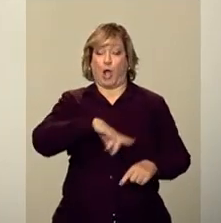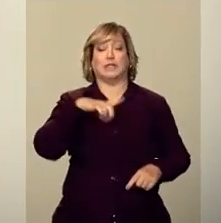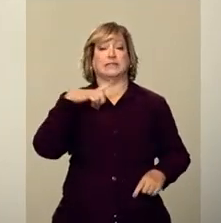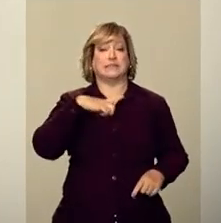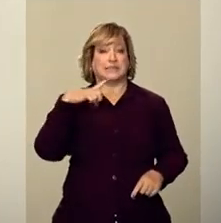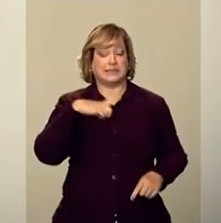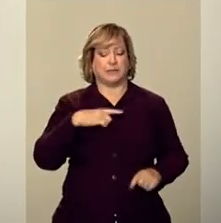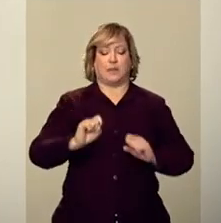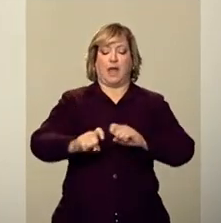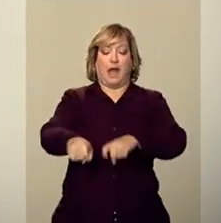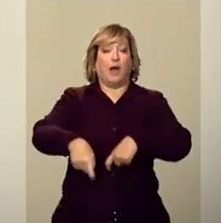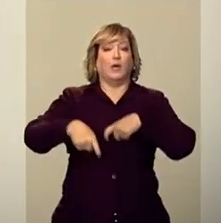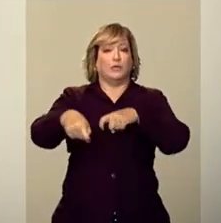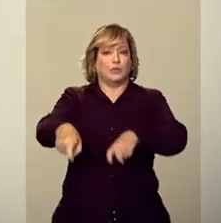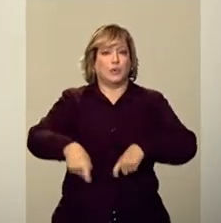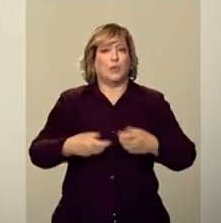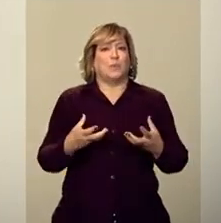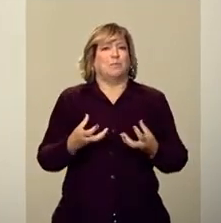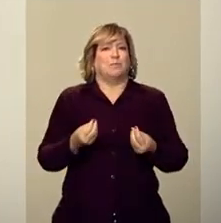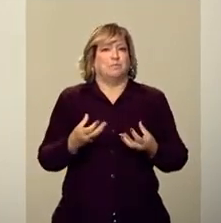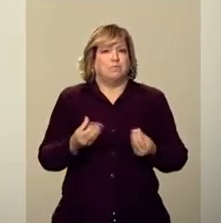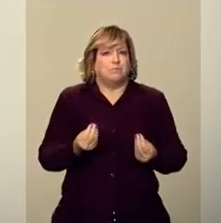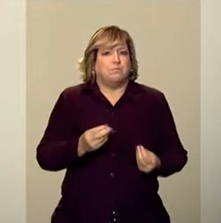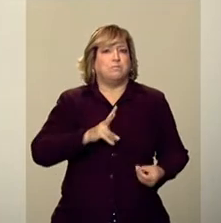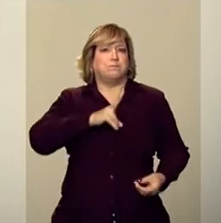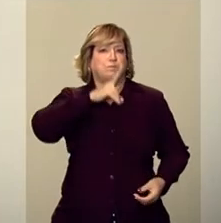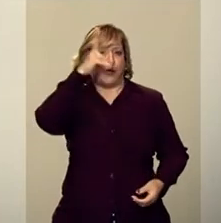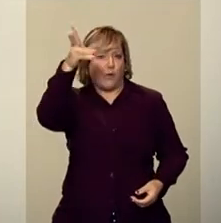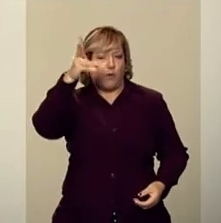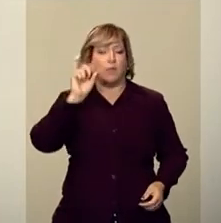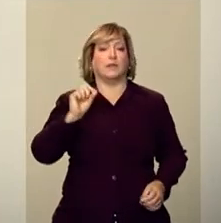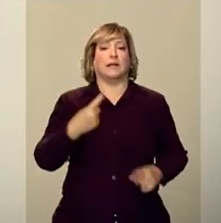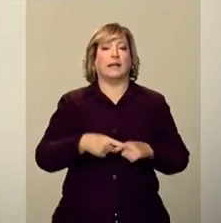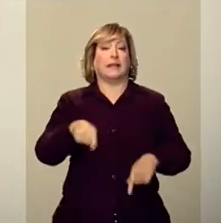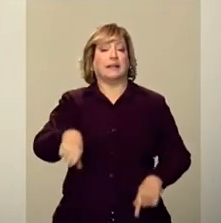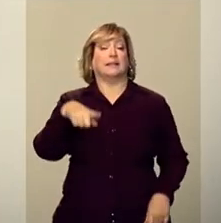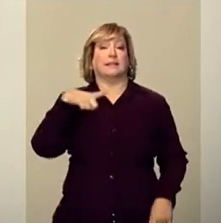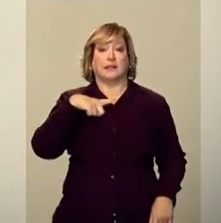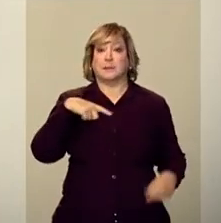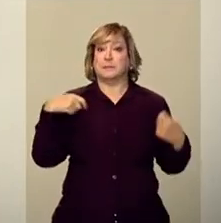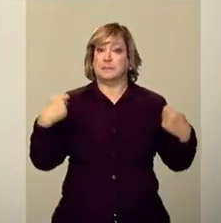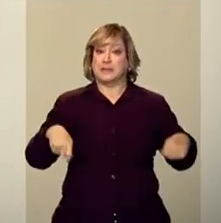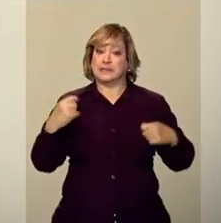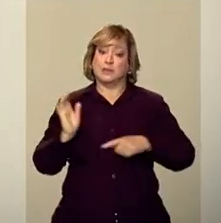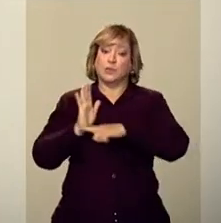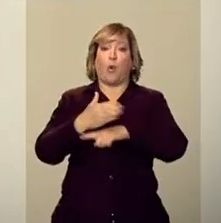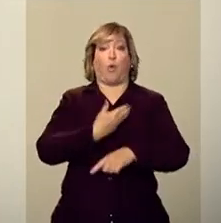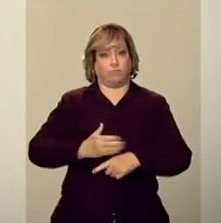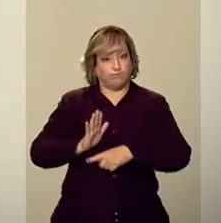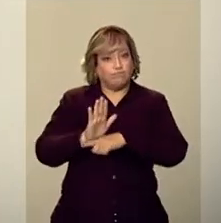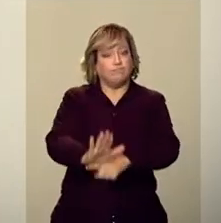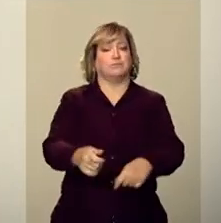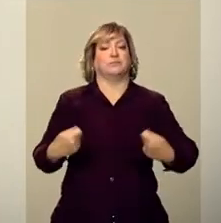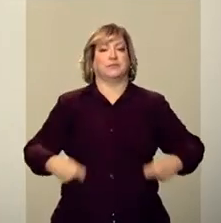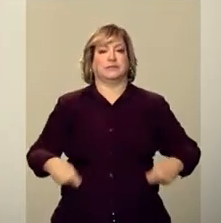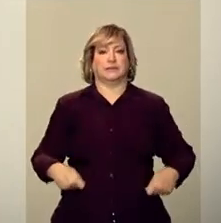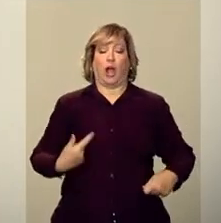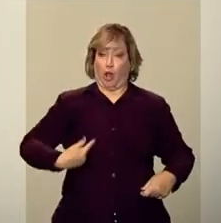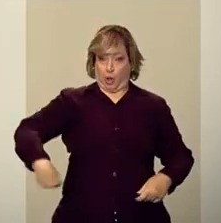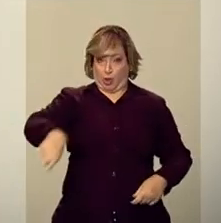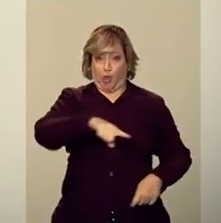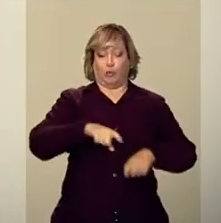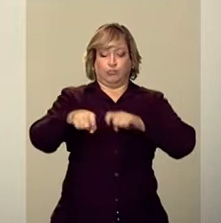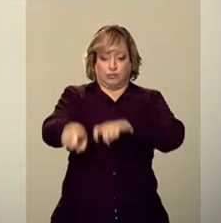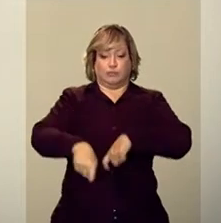uma agricultura muito poderosa e ela tem de ser apoiada pelo governo a nossa agricultura